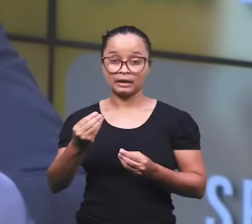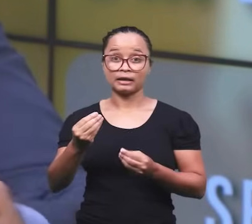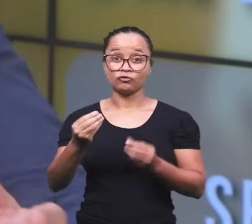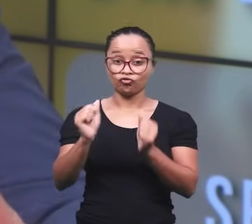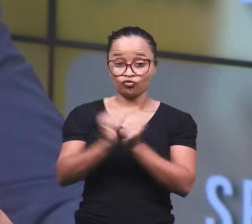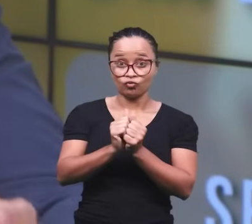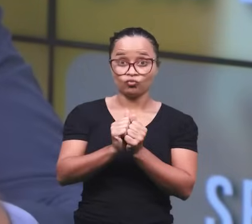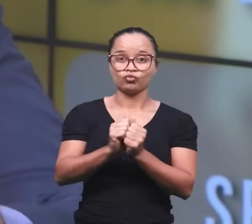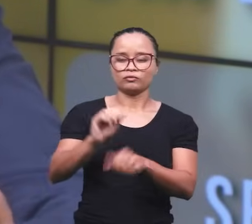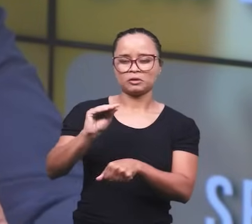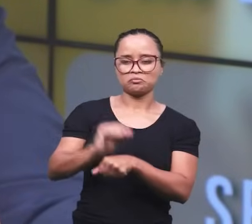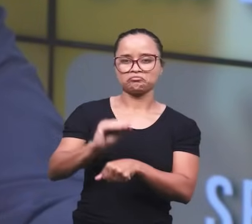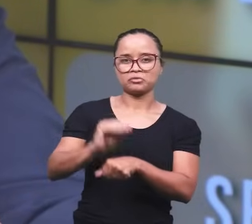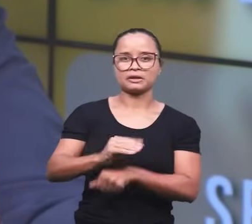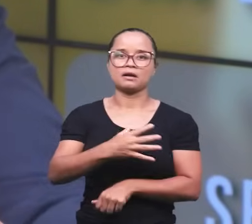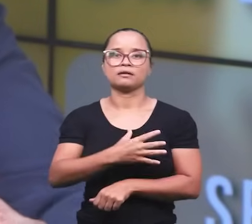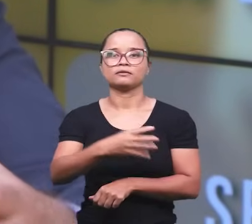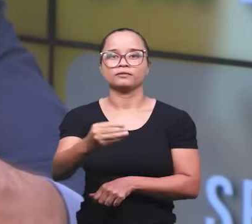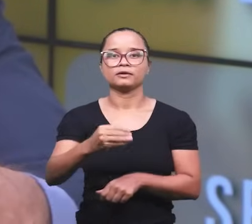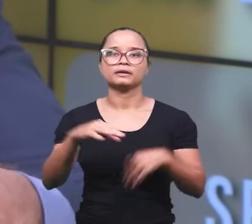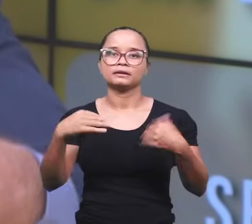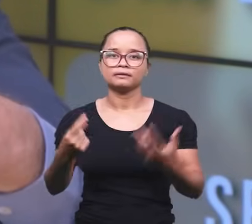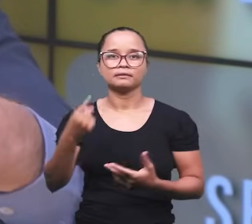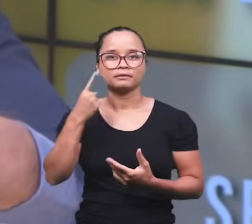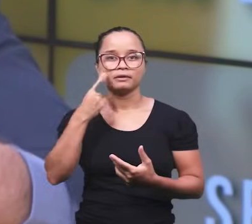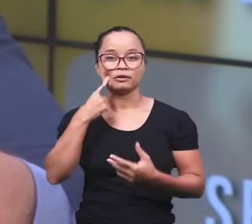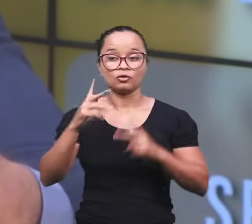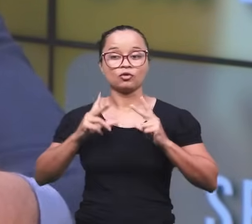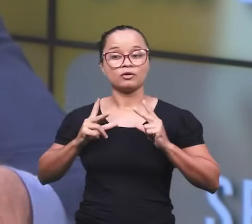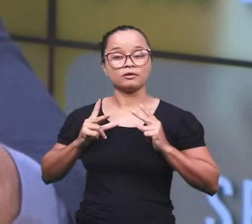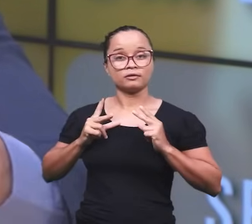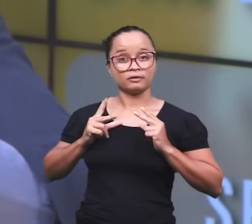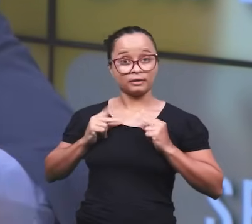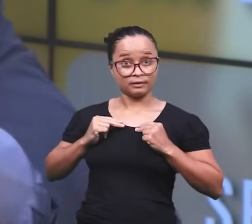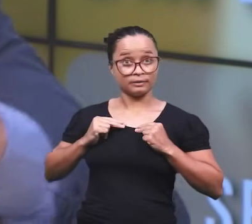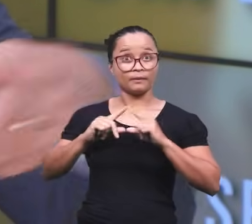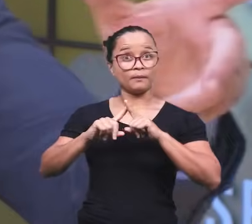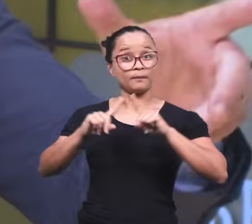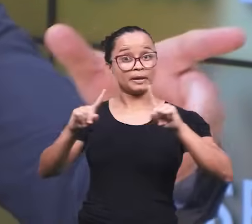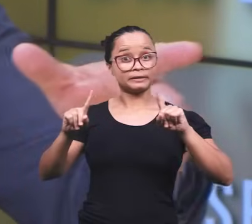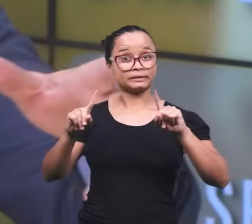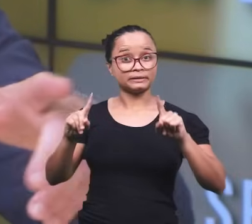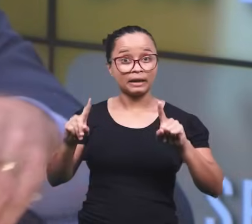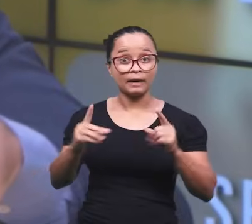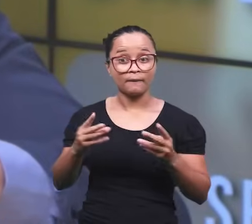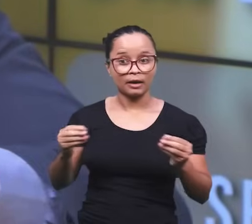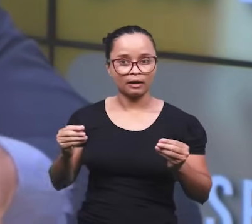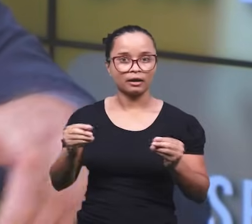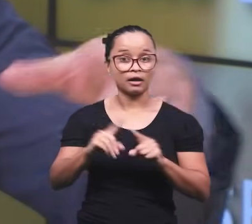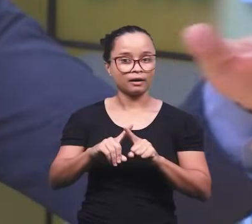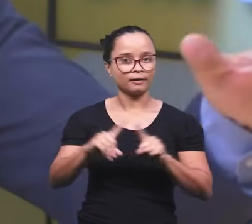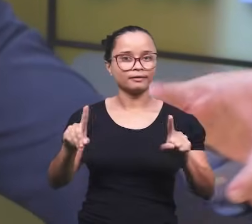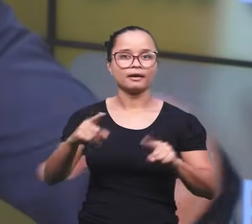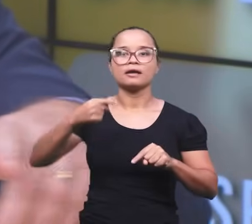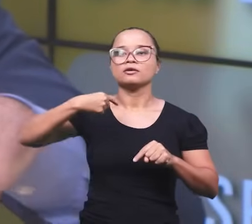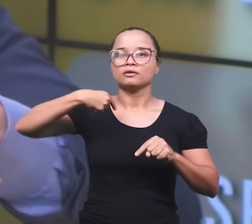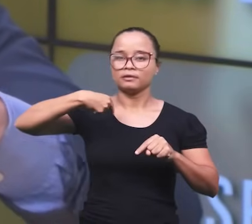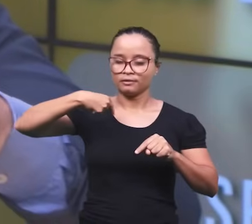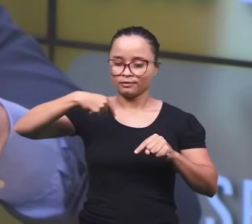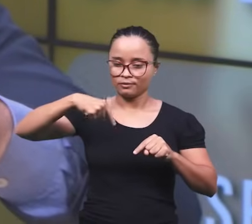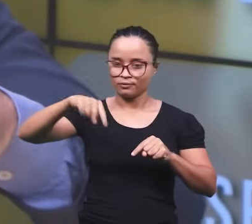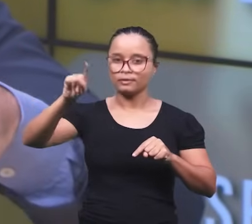lançadas né então S dizendo assim ó eles são herança Mas eles vão é eles vão sair